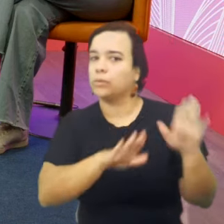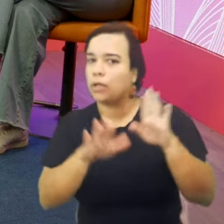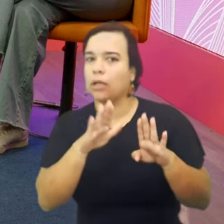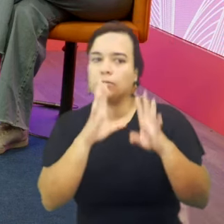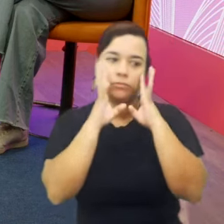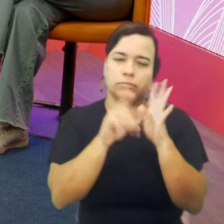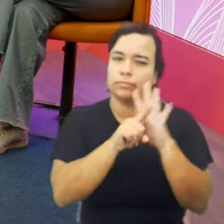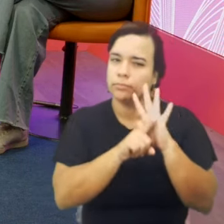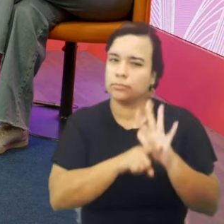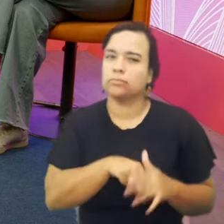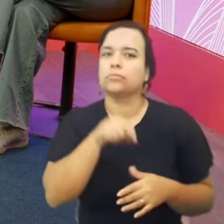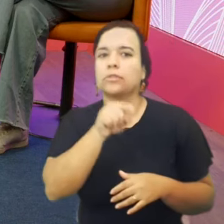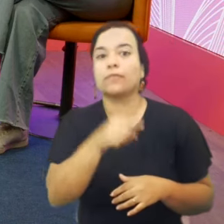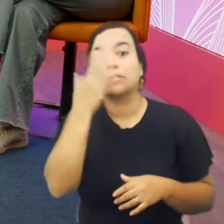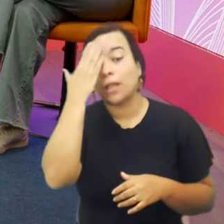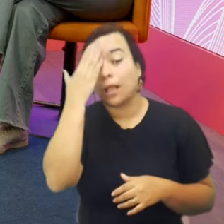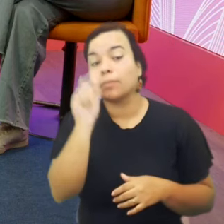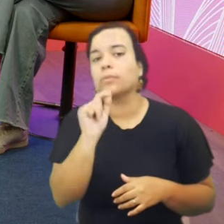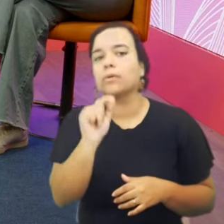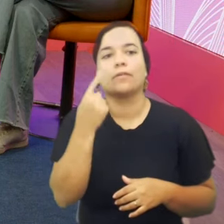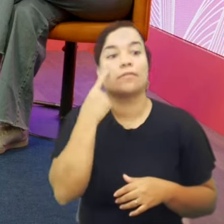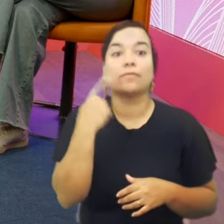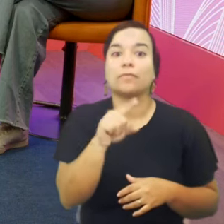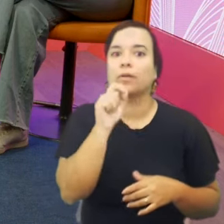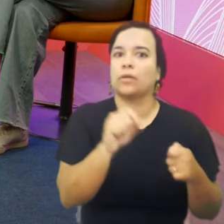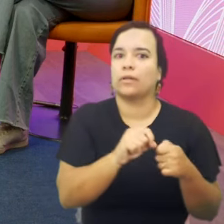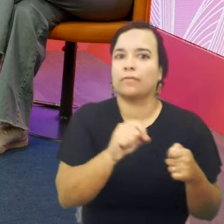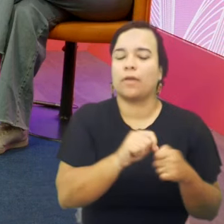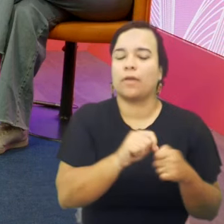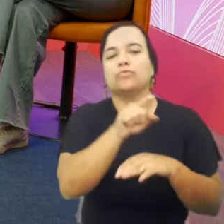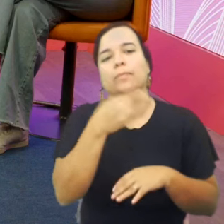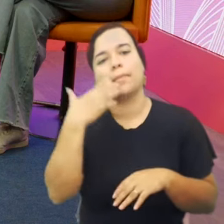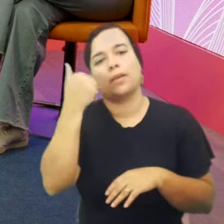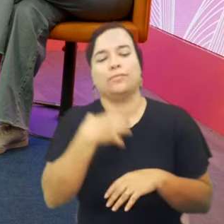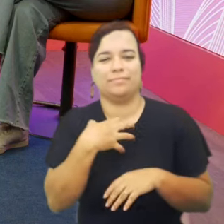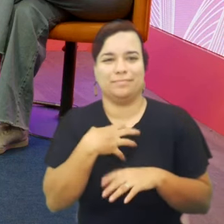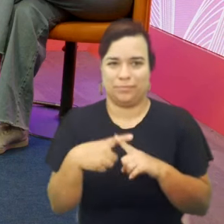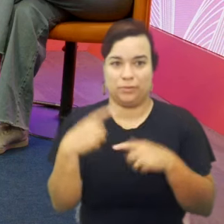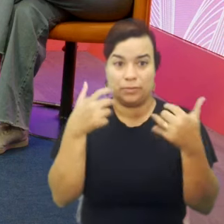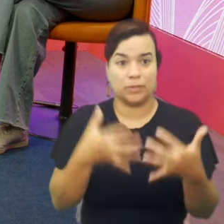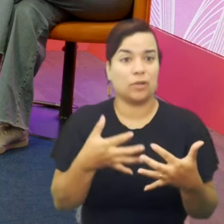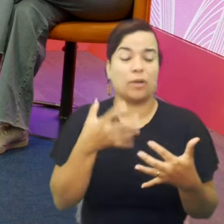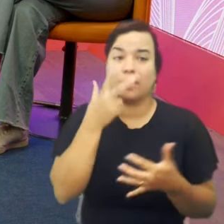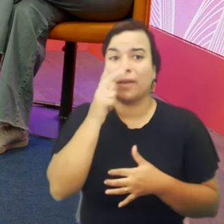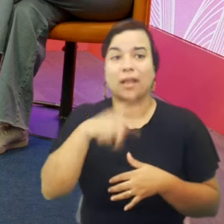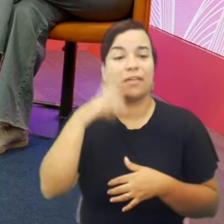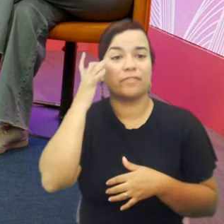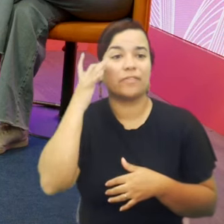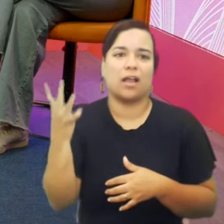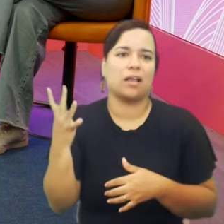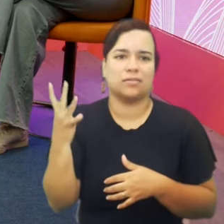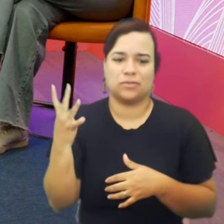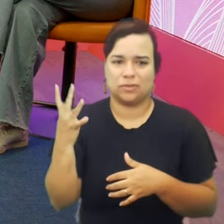analisa aqui, e que de fato você entende que está fazendo isso para o seu melhor. Porque, como você falou, é muito fácil a gente se perder no ego, é